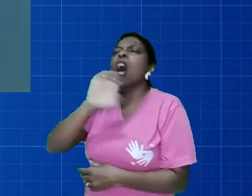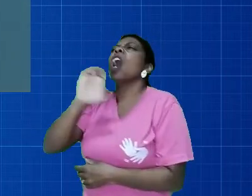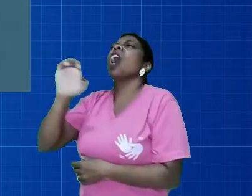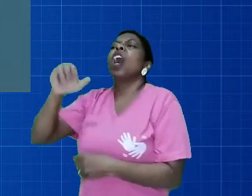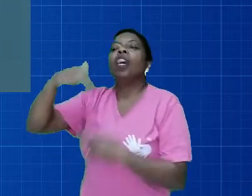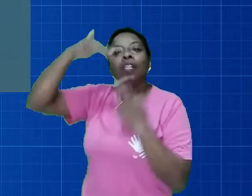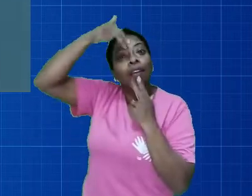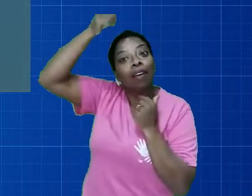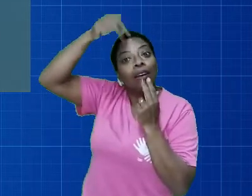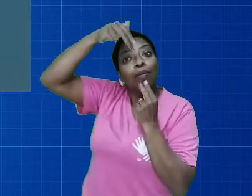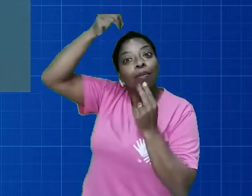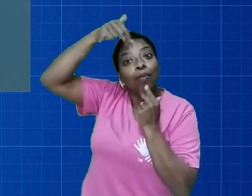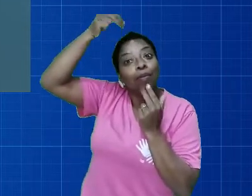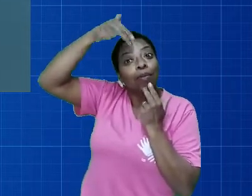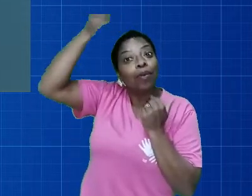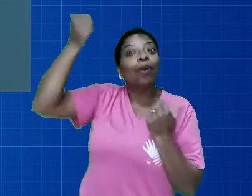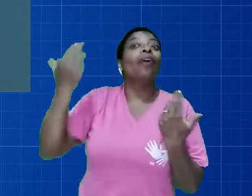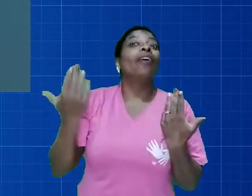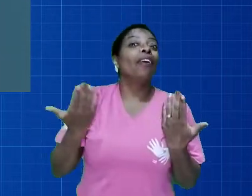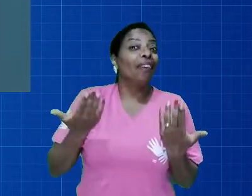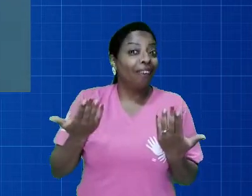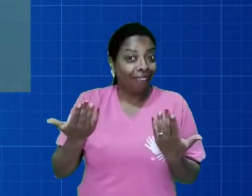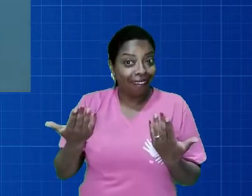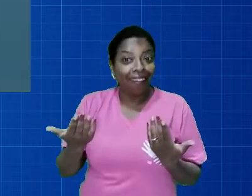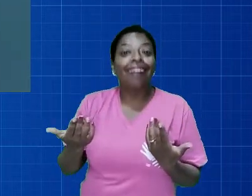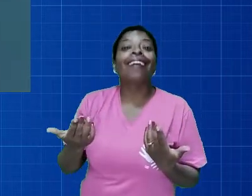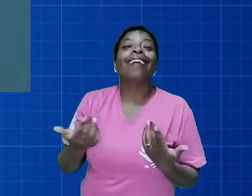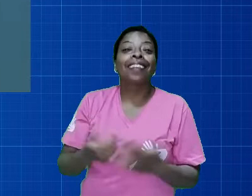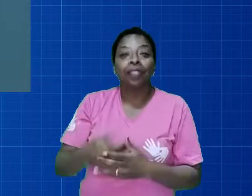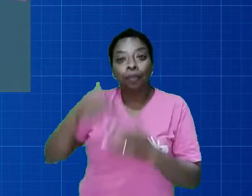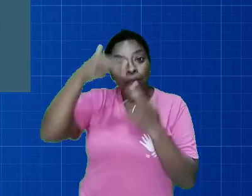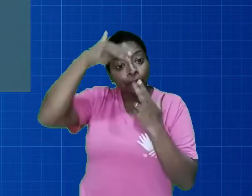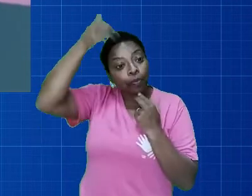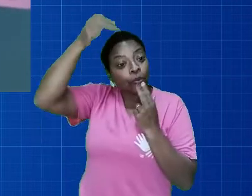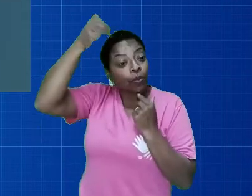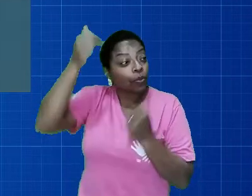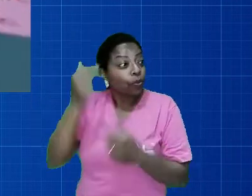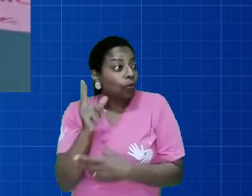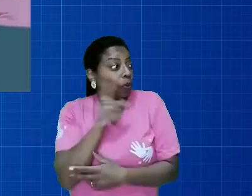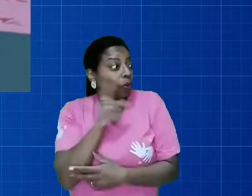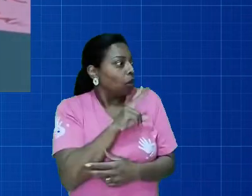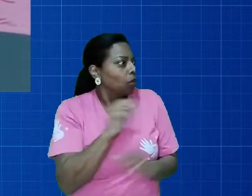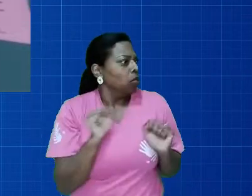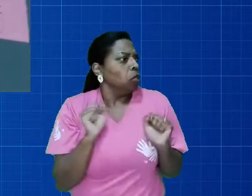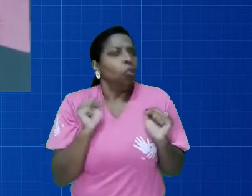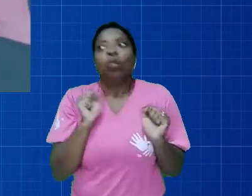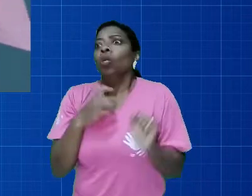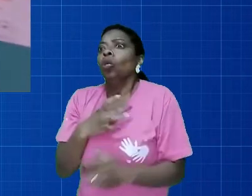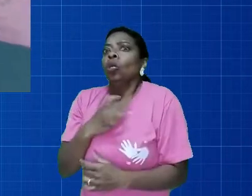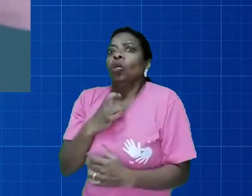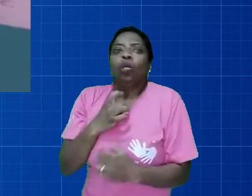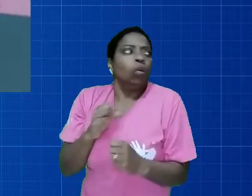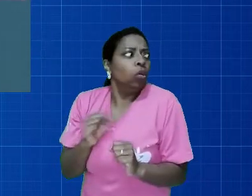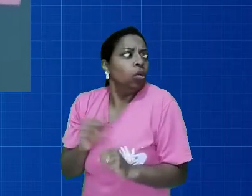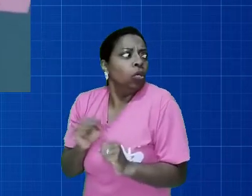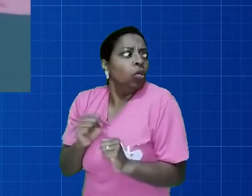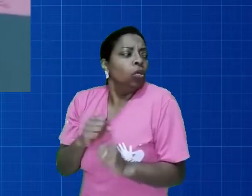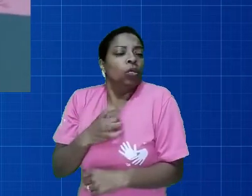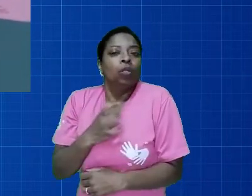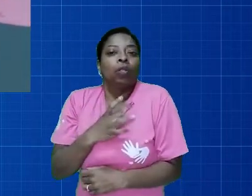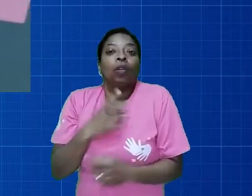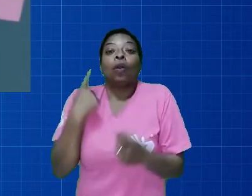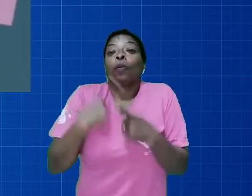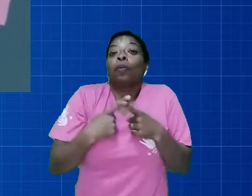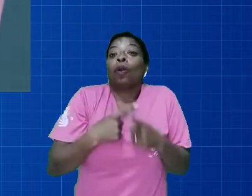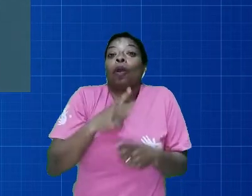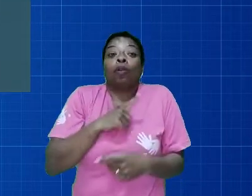mé. Do bode, que tremeu de medo com o regolgar